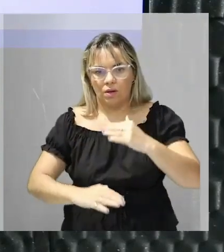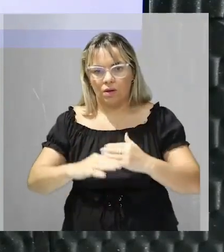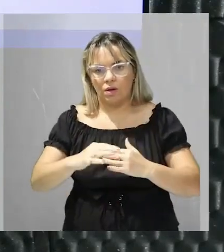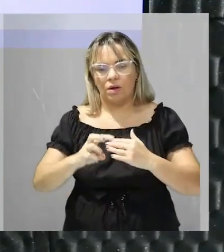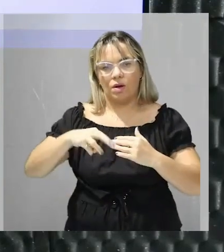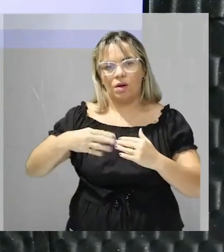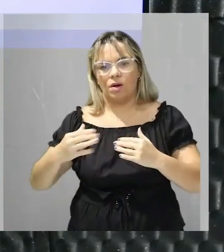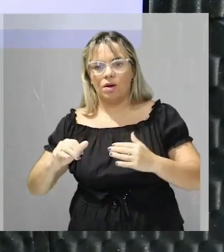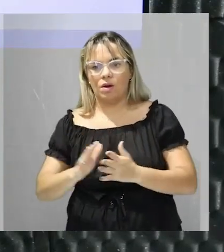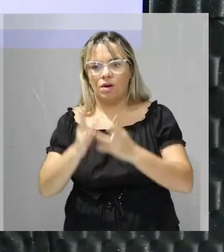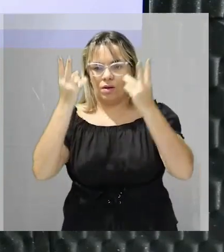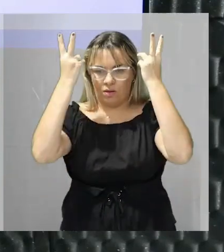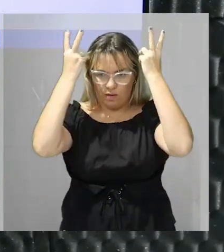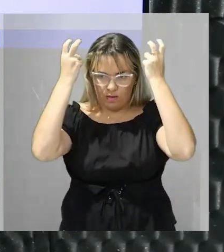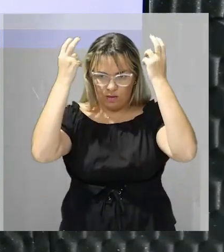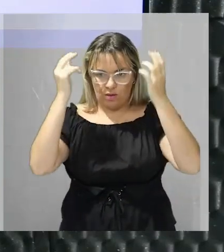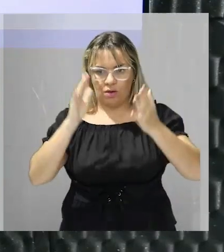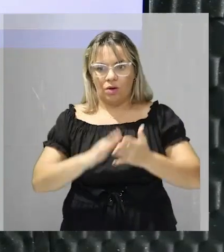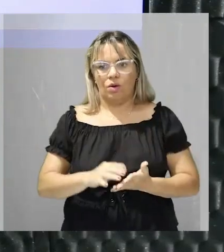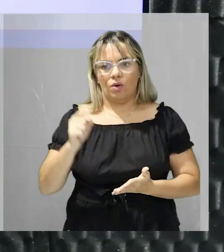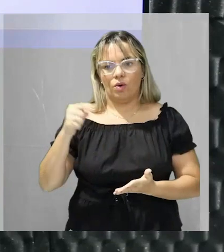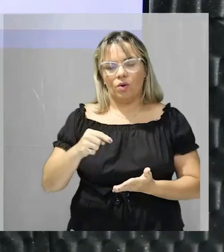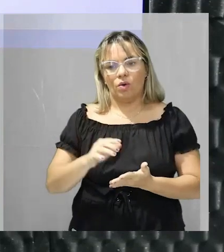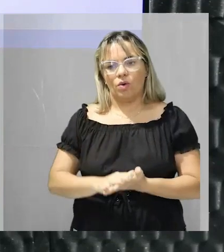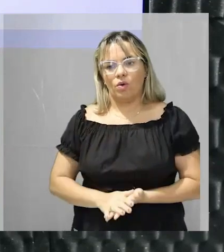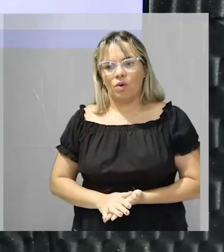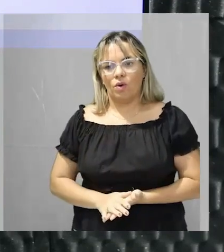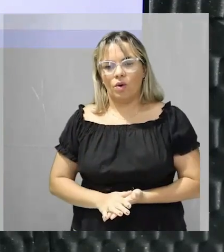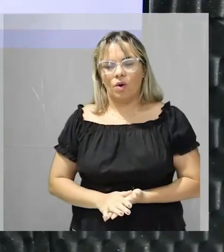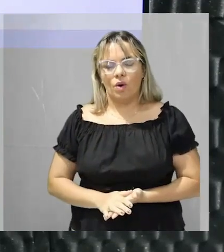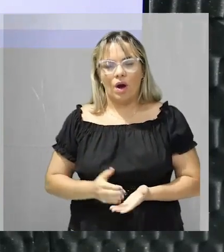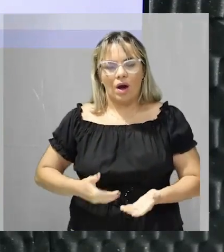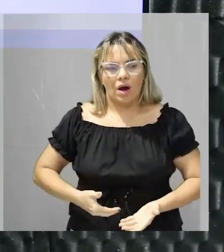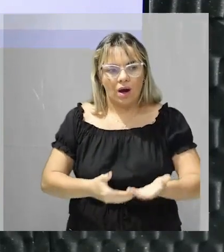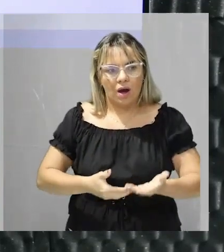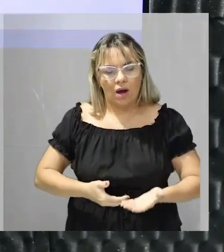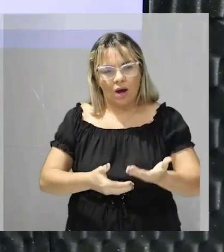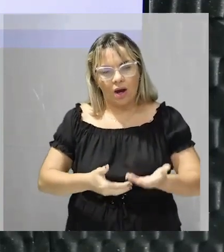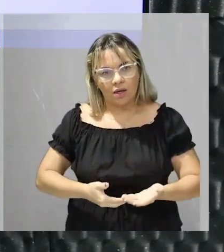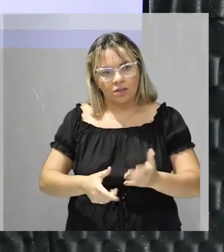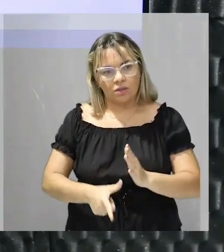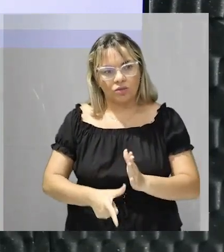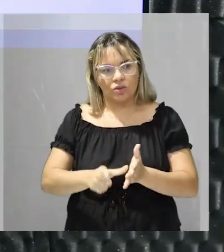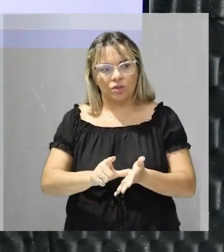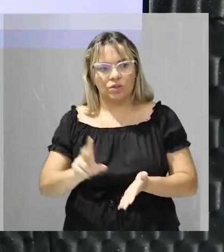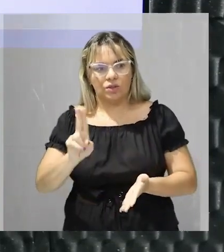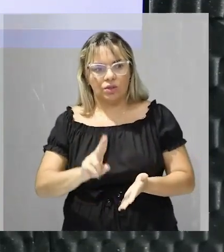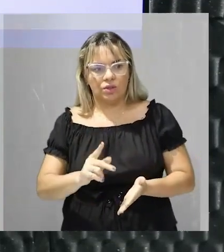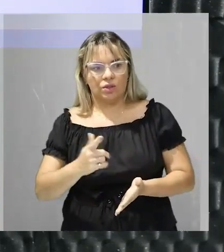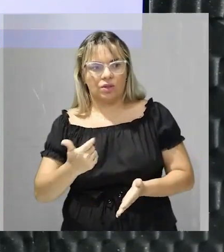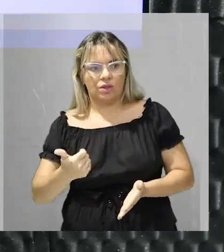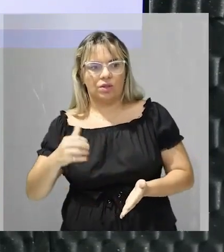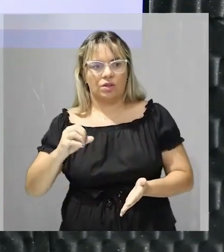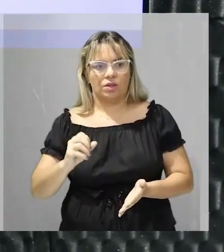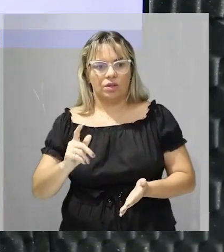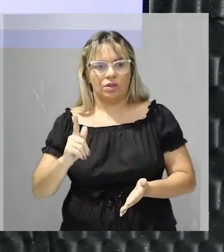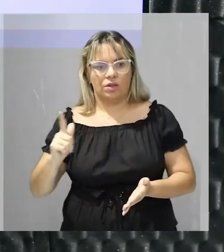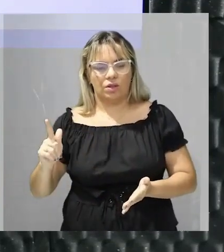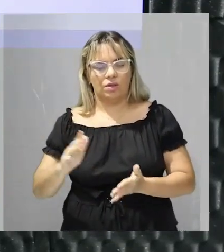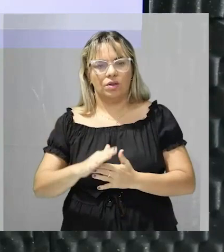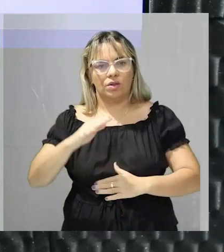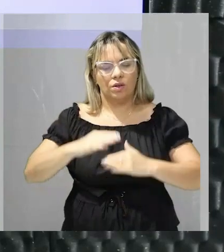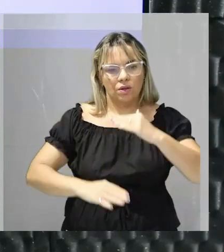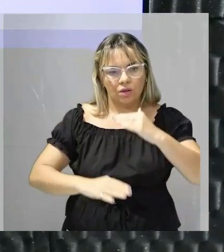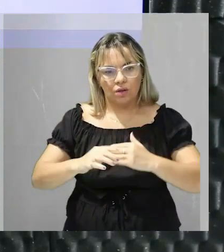com a ração atual lá foi informado né que é de 10 kg e também foi informado que o desvio padrão é um